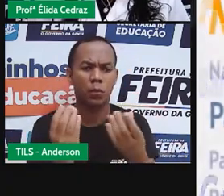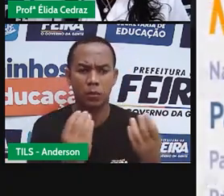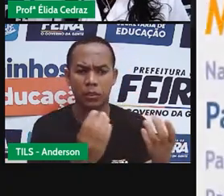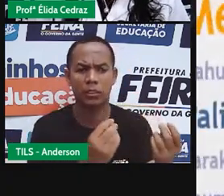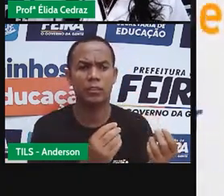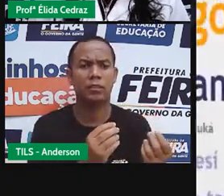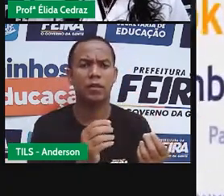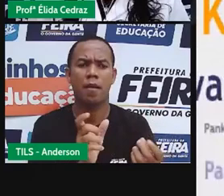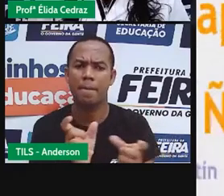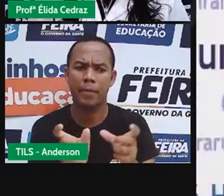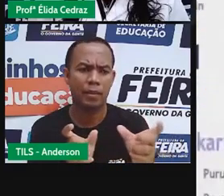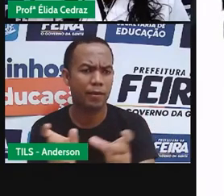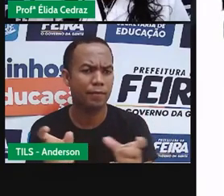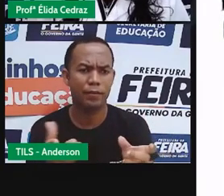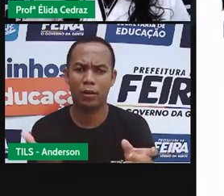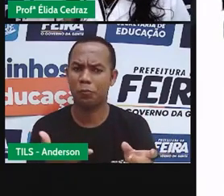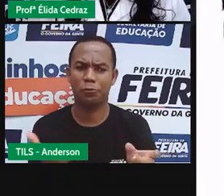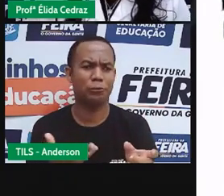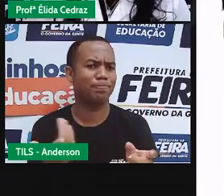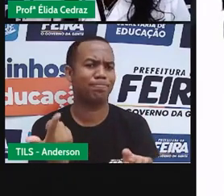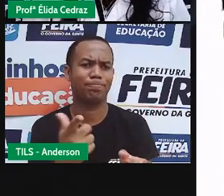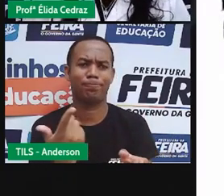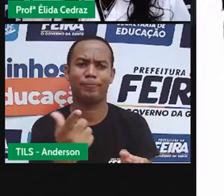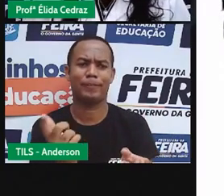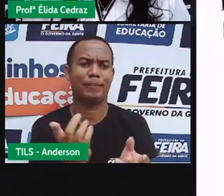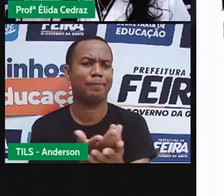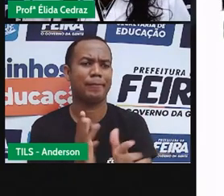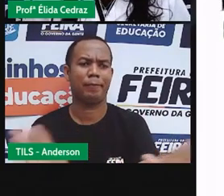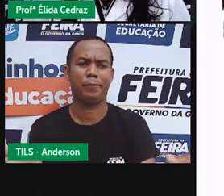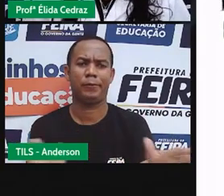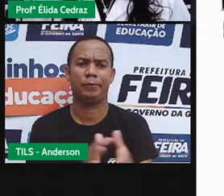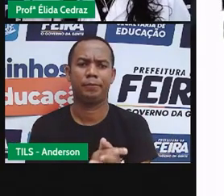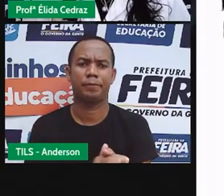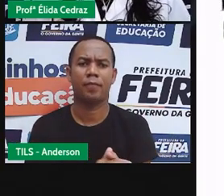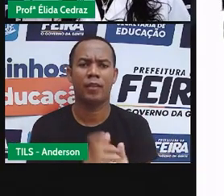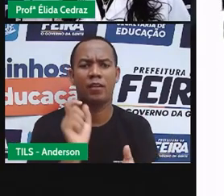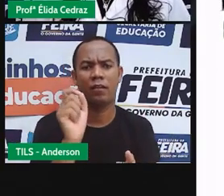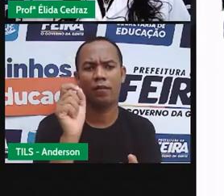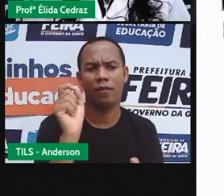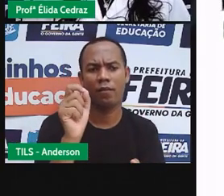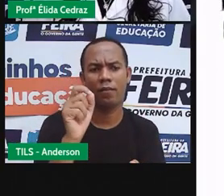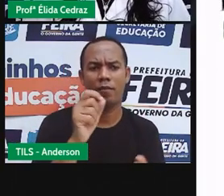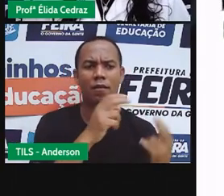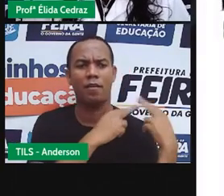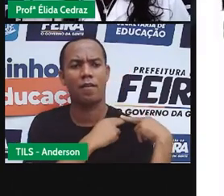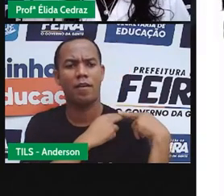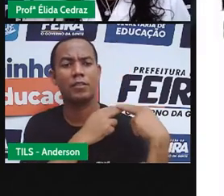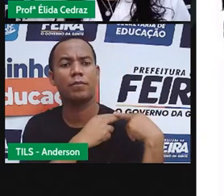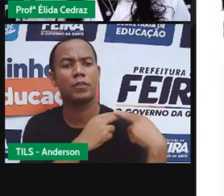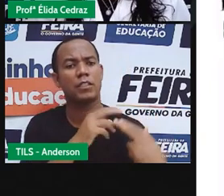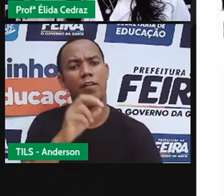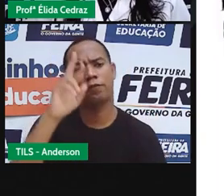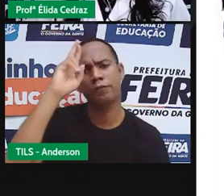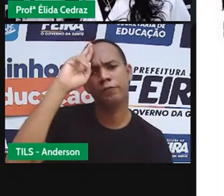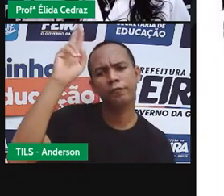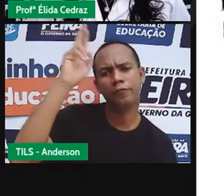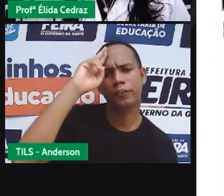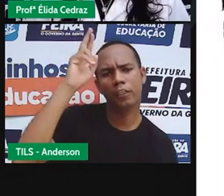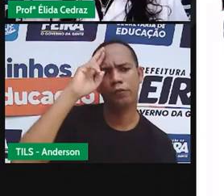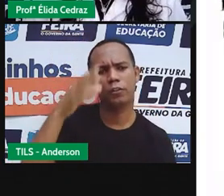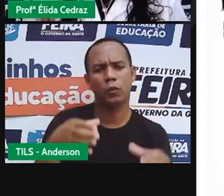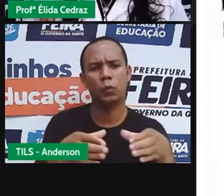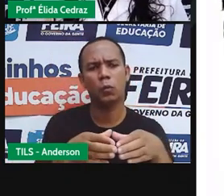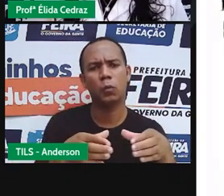Muitas delas já não existem mais. Quem chefia a aldeia é o